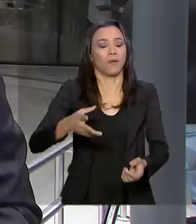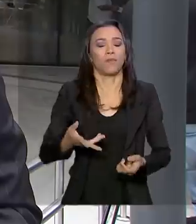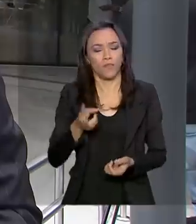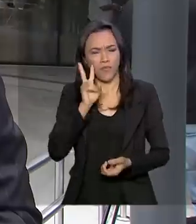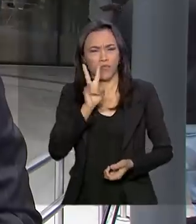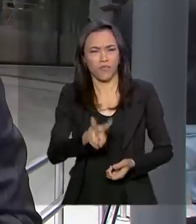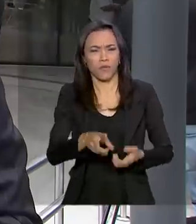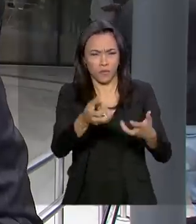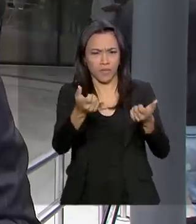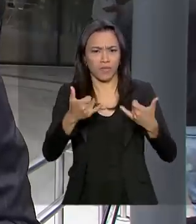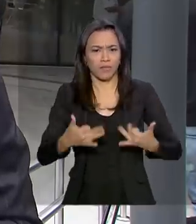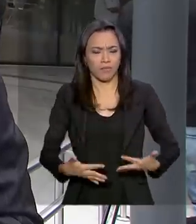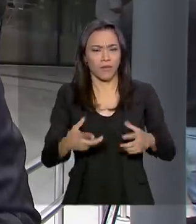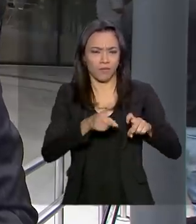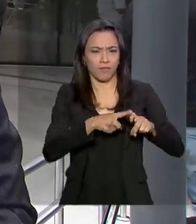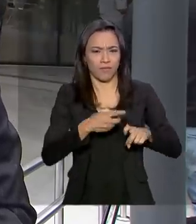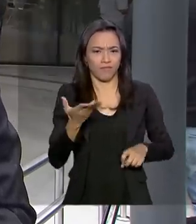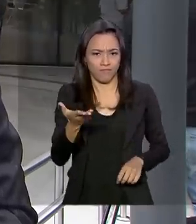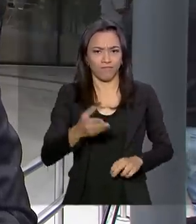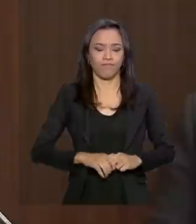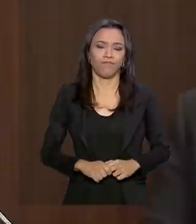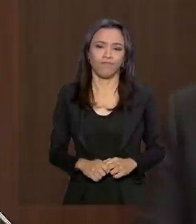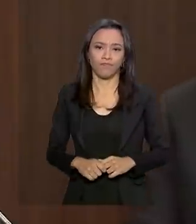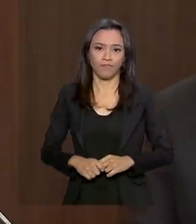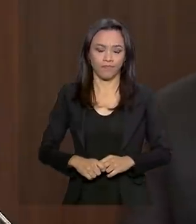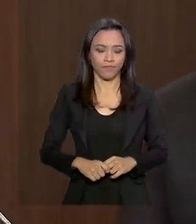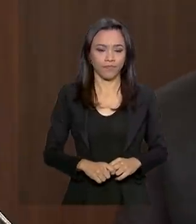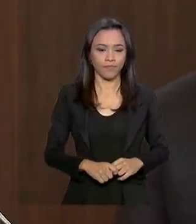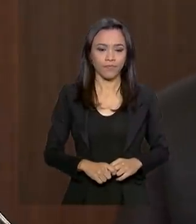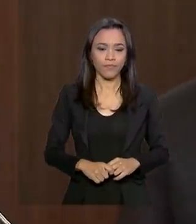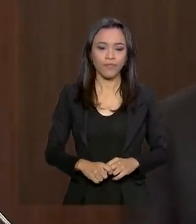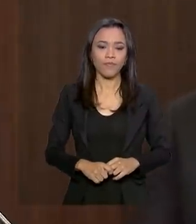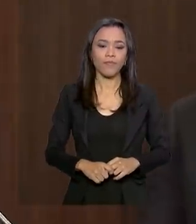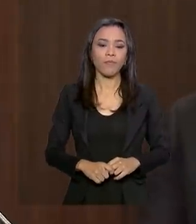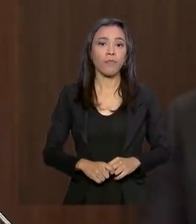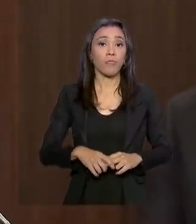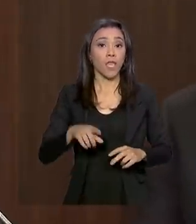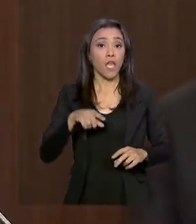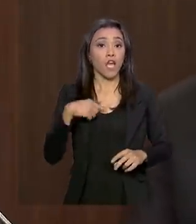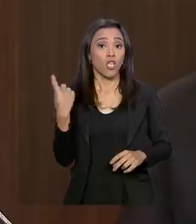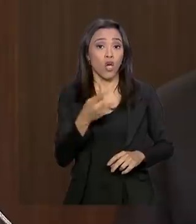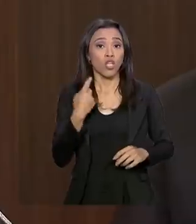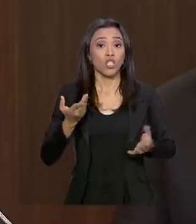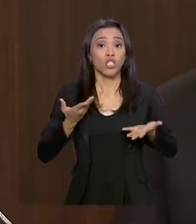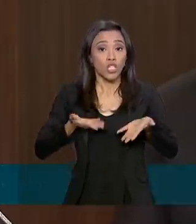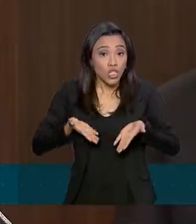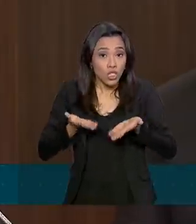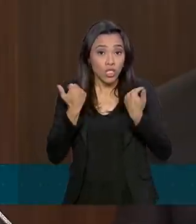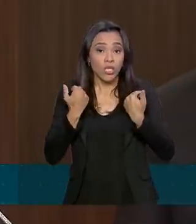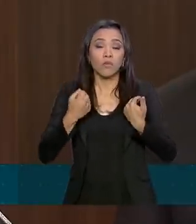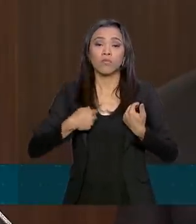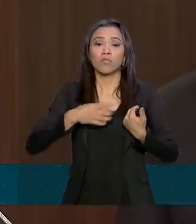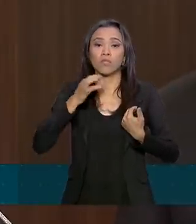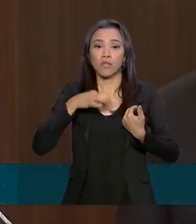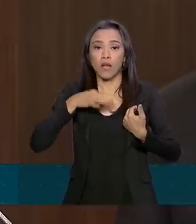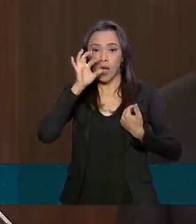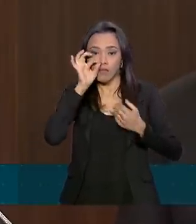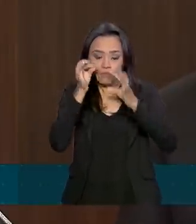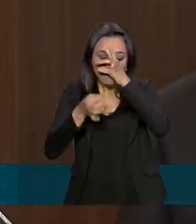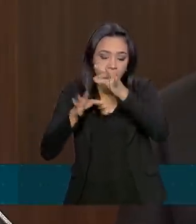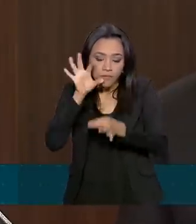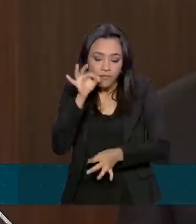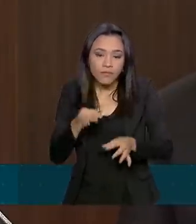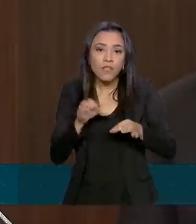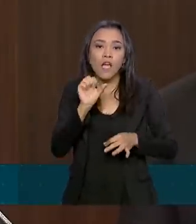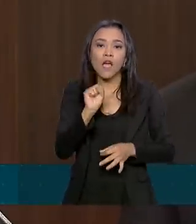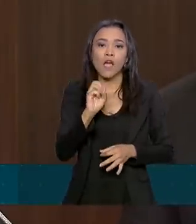o médico Antônio Luiz Macedo. Nós tiramos a sonda, damos um pouquinho de líquido,